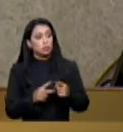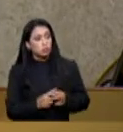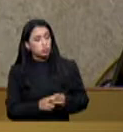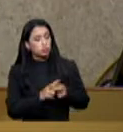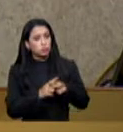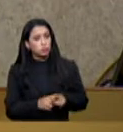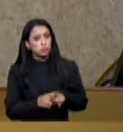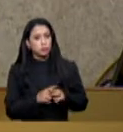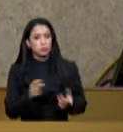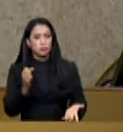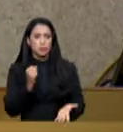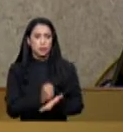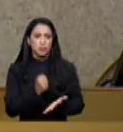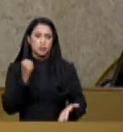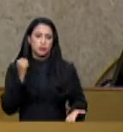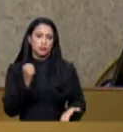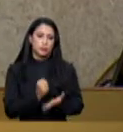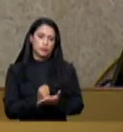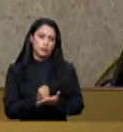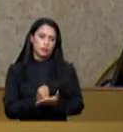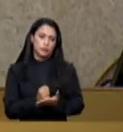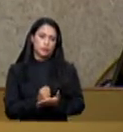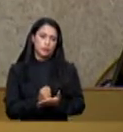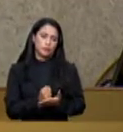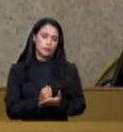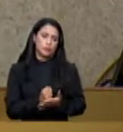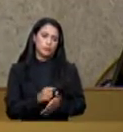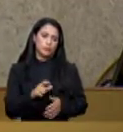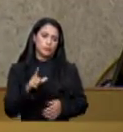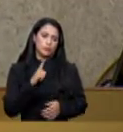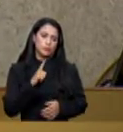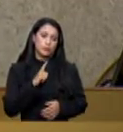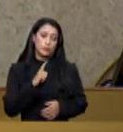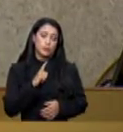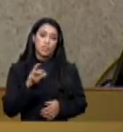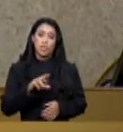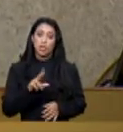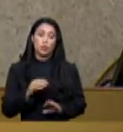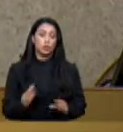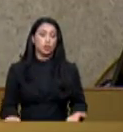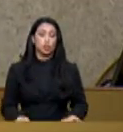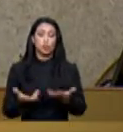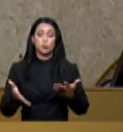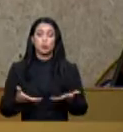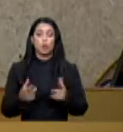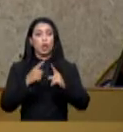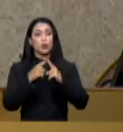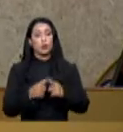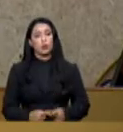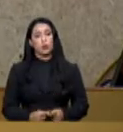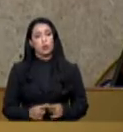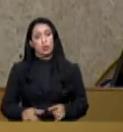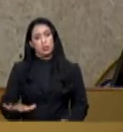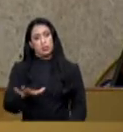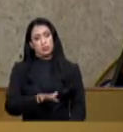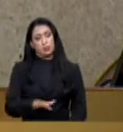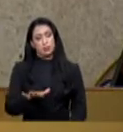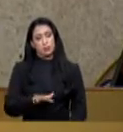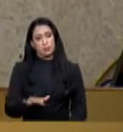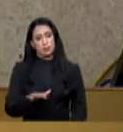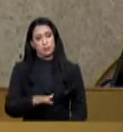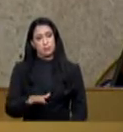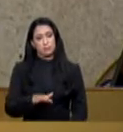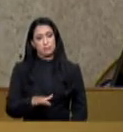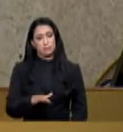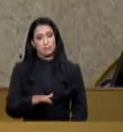e contratualização, que desestimulam a concorrência no setor, concentrando